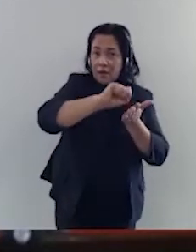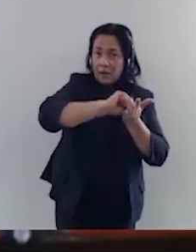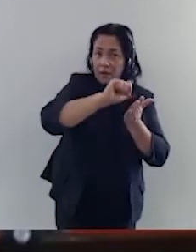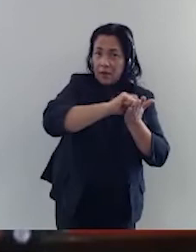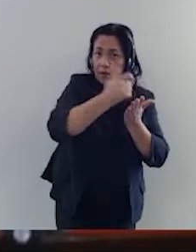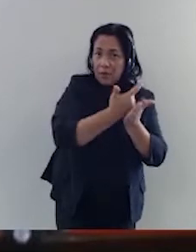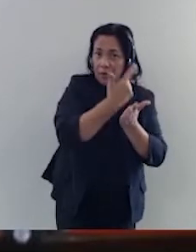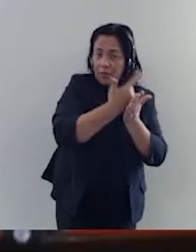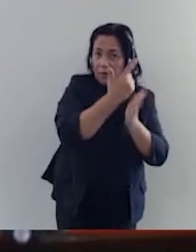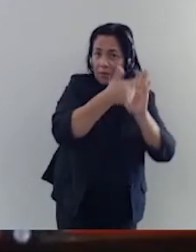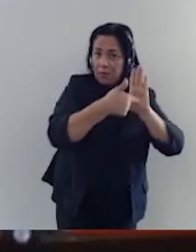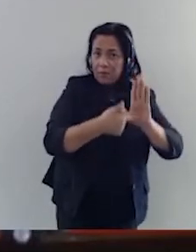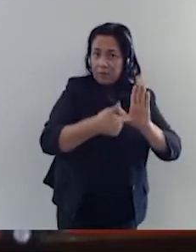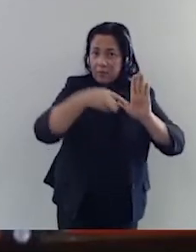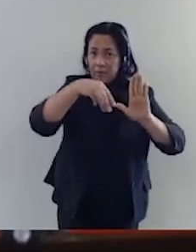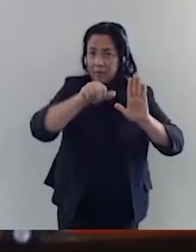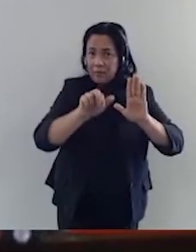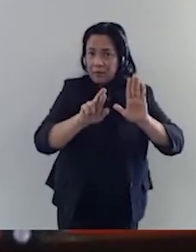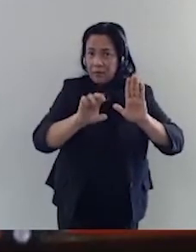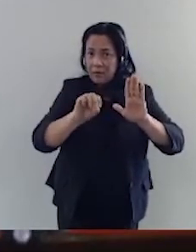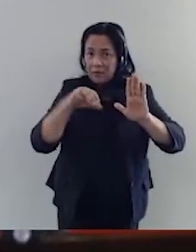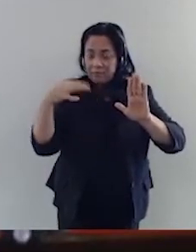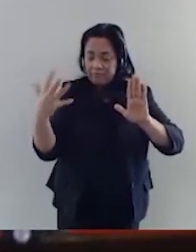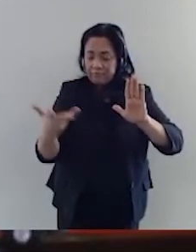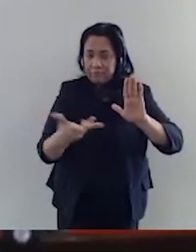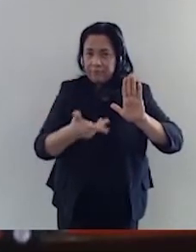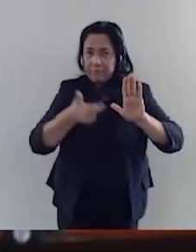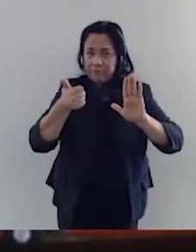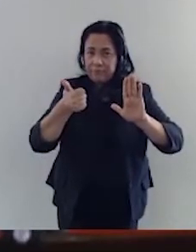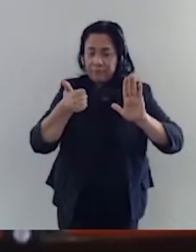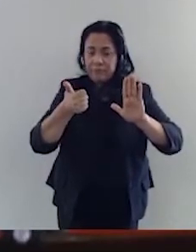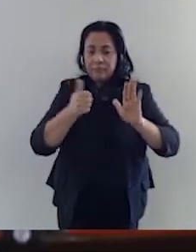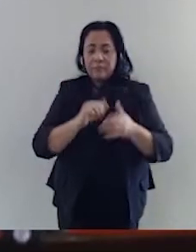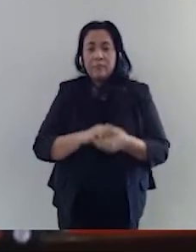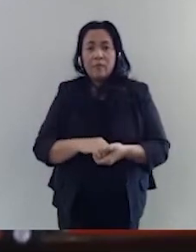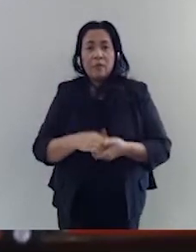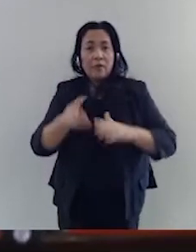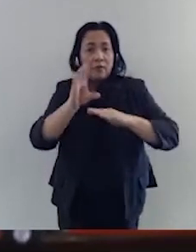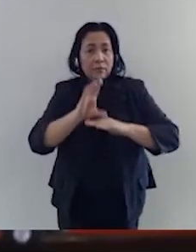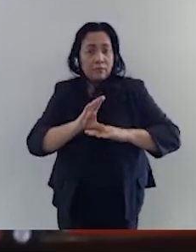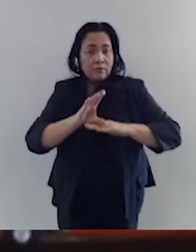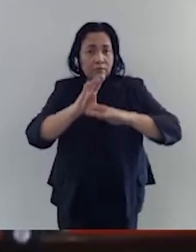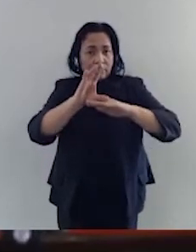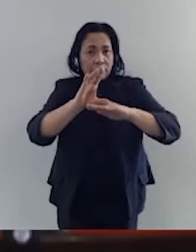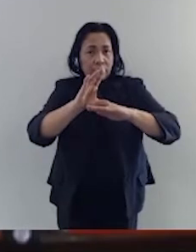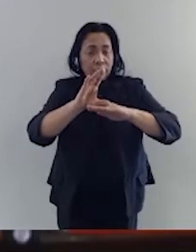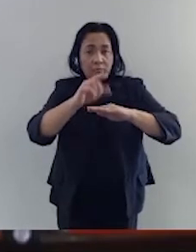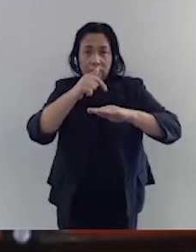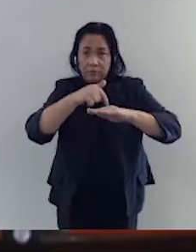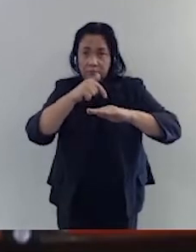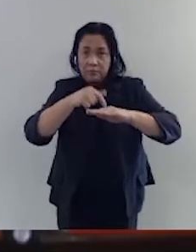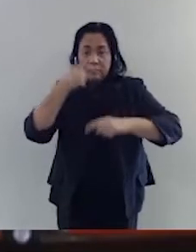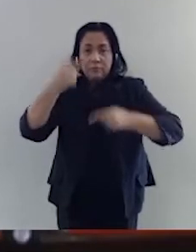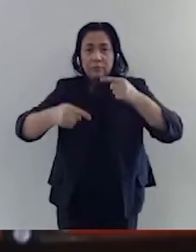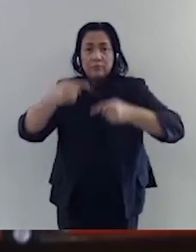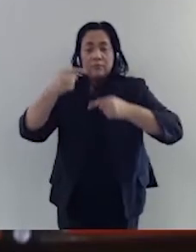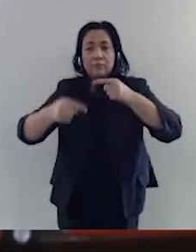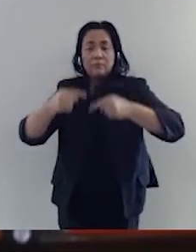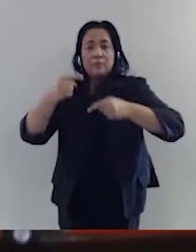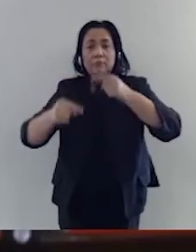Uma obra verdadeiramente notável. Pois bem, a Constituição foi elaborada com